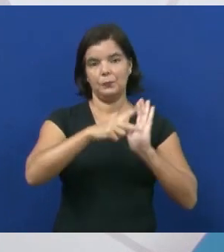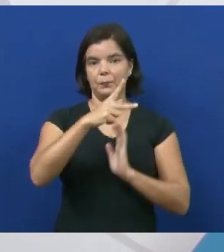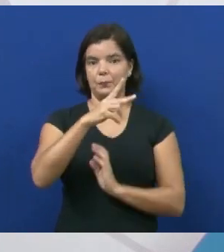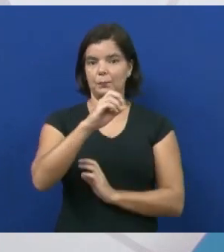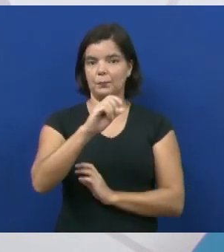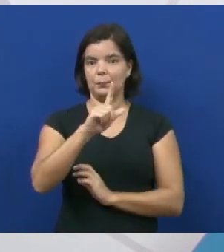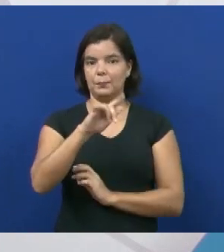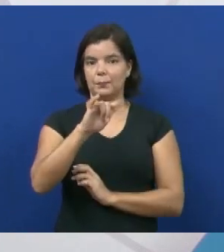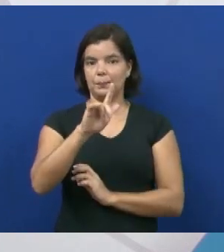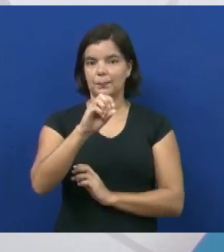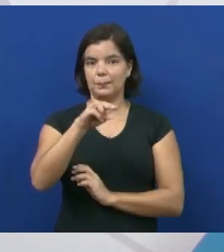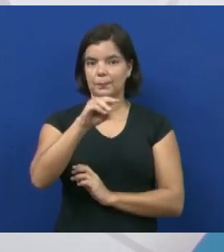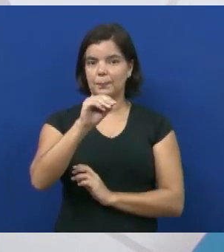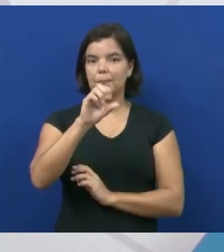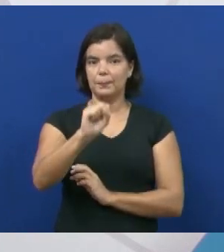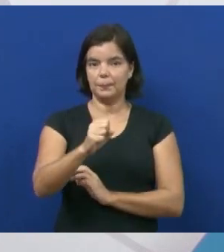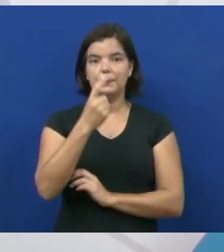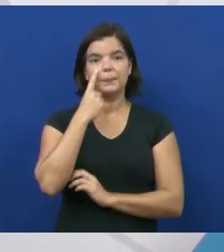seguir.